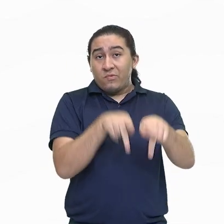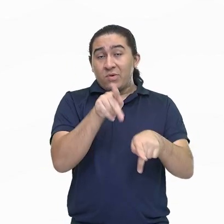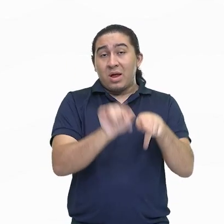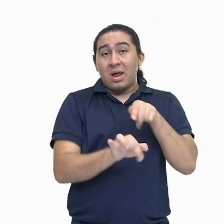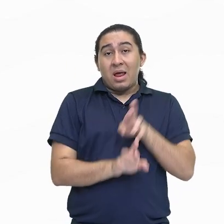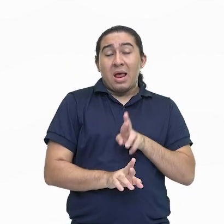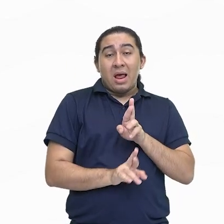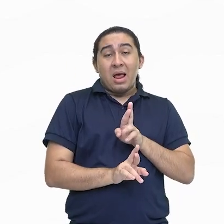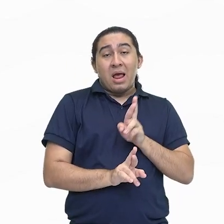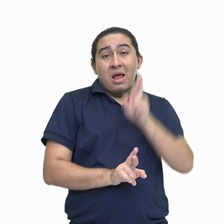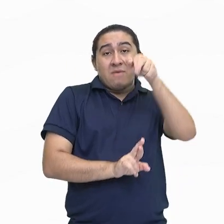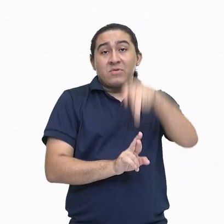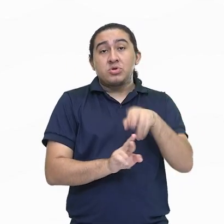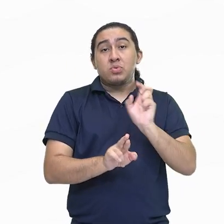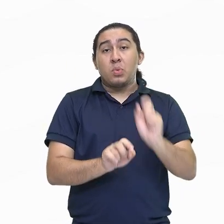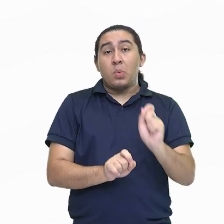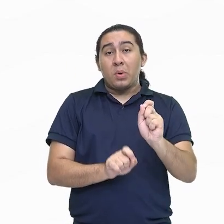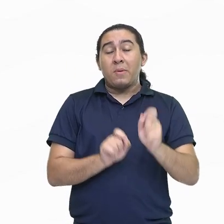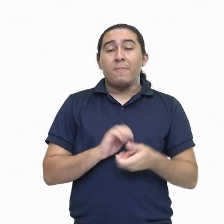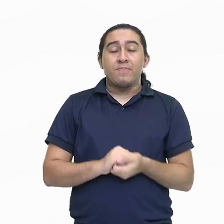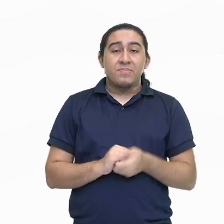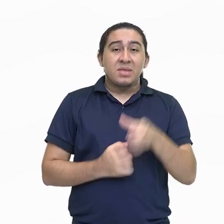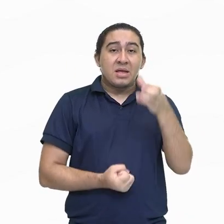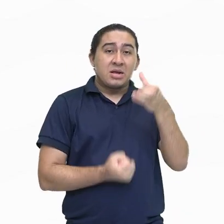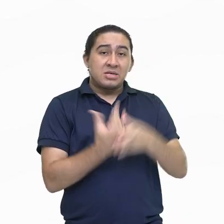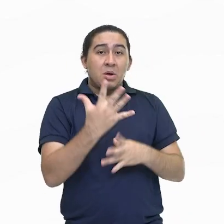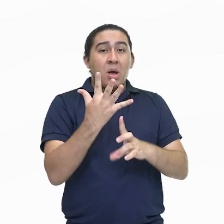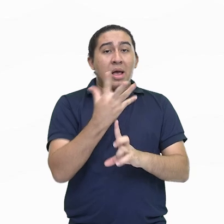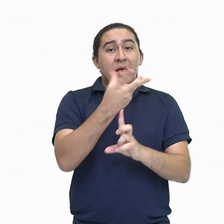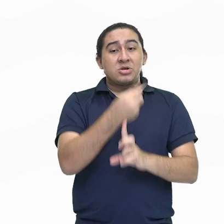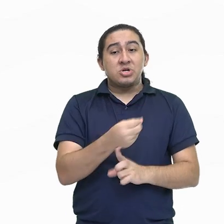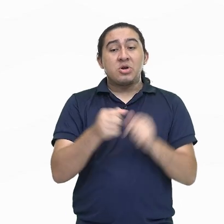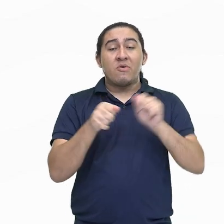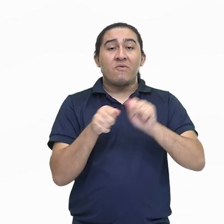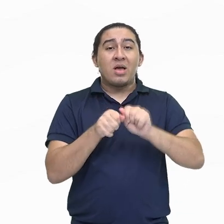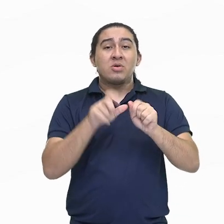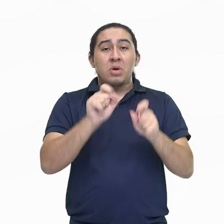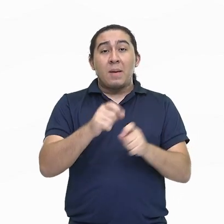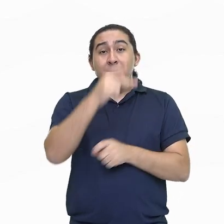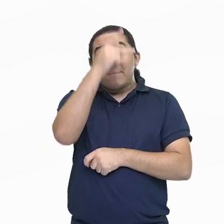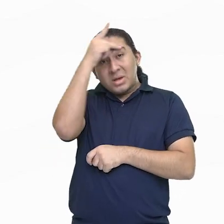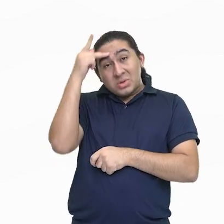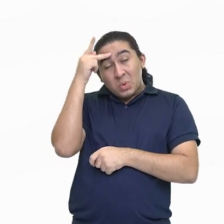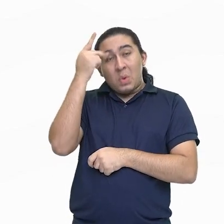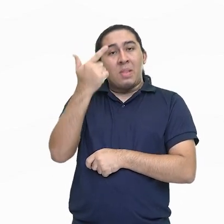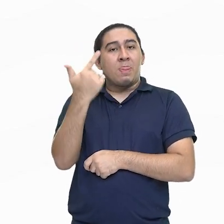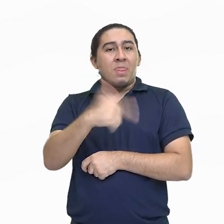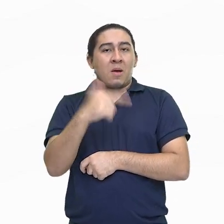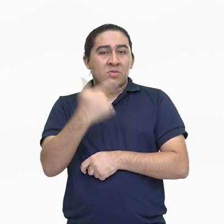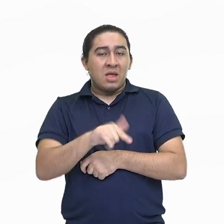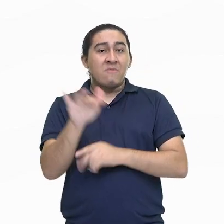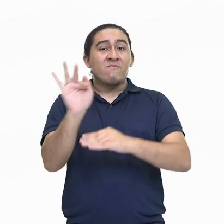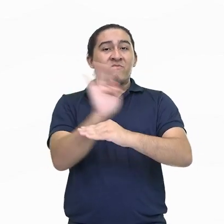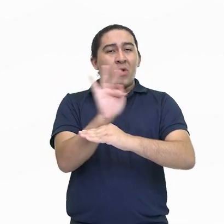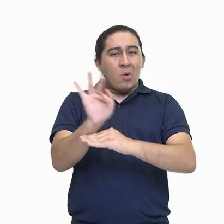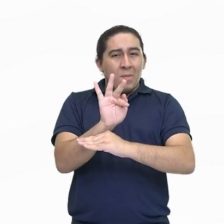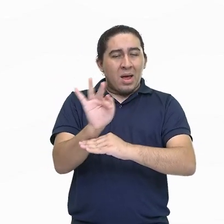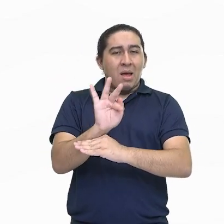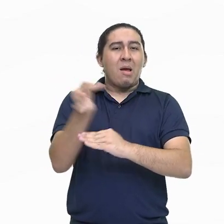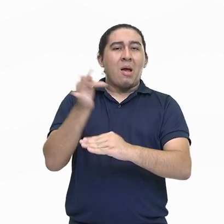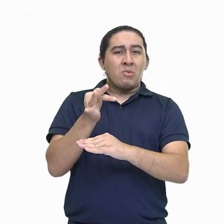a criações artísticas que são produzidas por pessoas não treinadas formalmente em